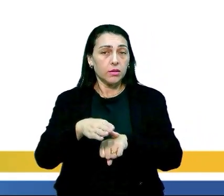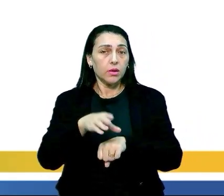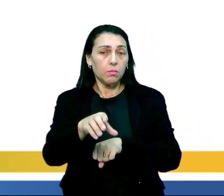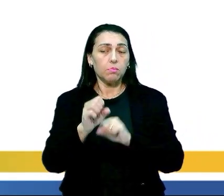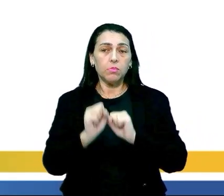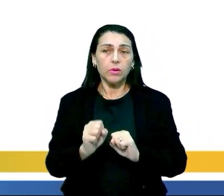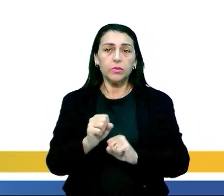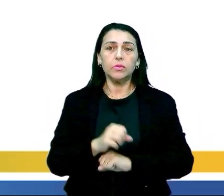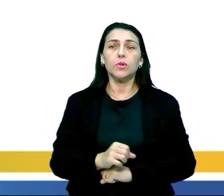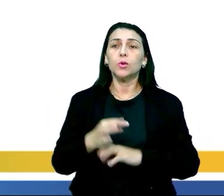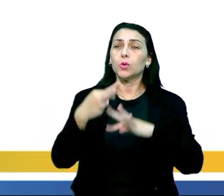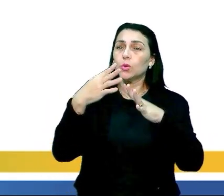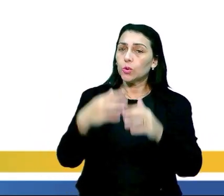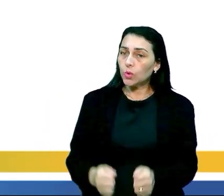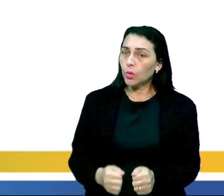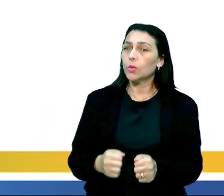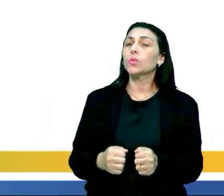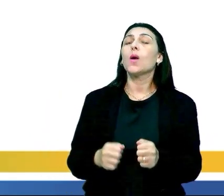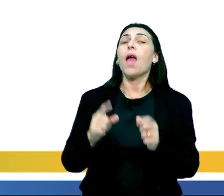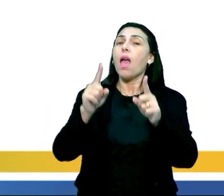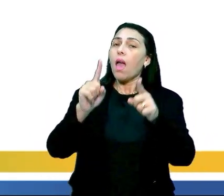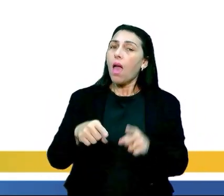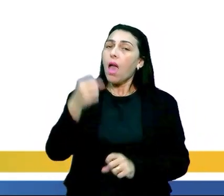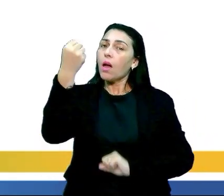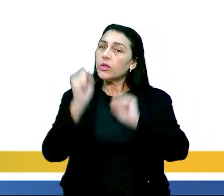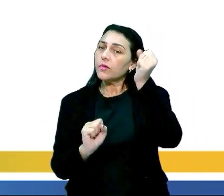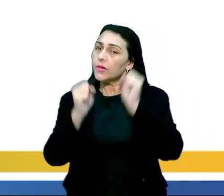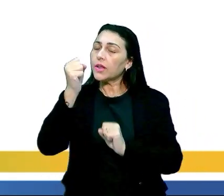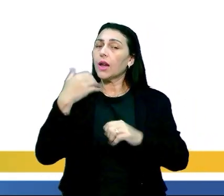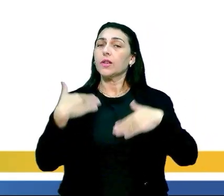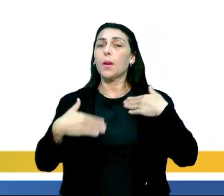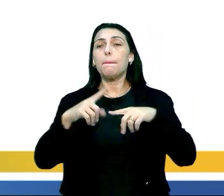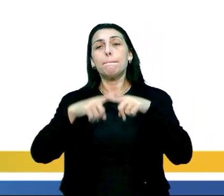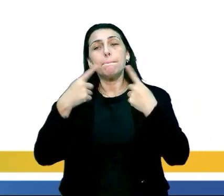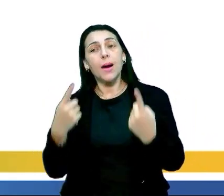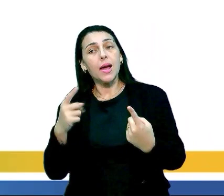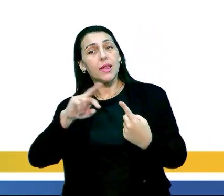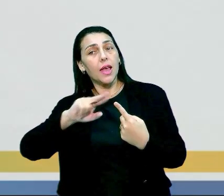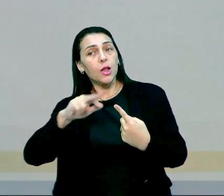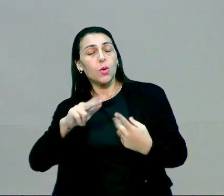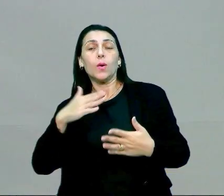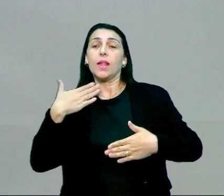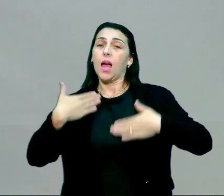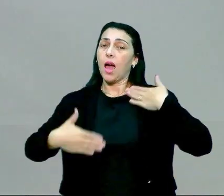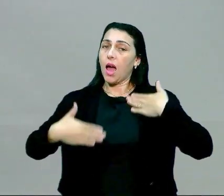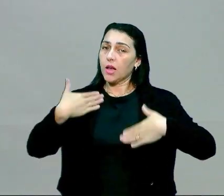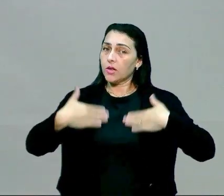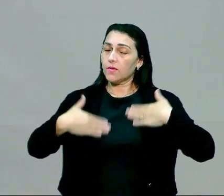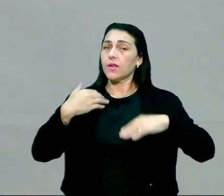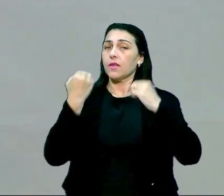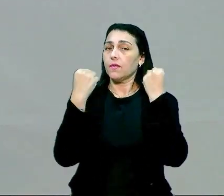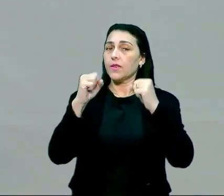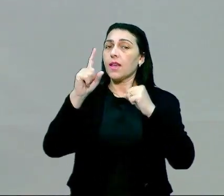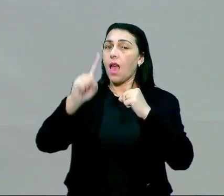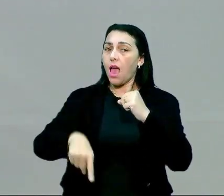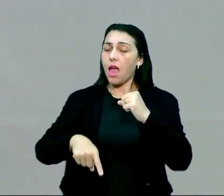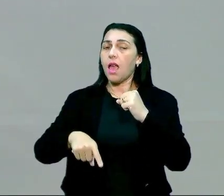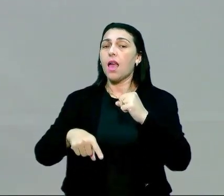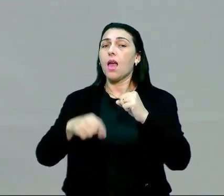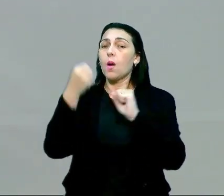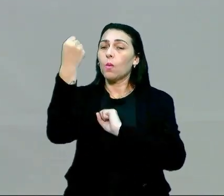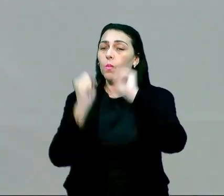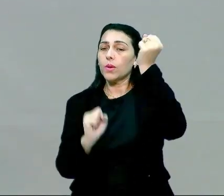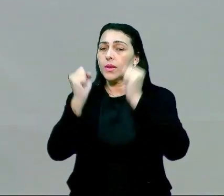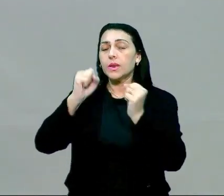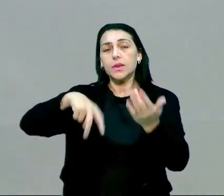para você é todo exercício físico é uma atividade física, mas nem toda atividade física é um exercício. veja,